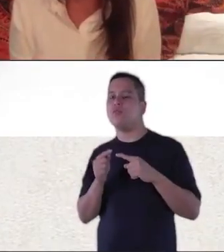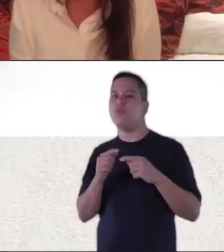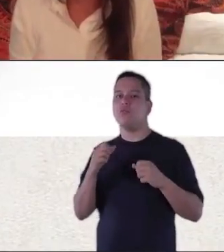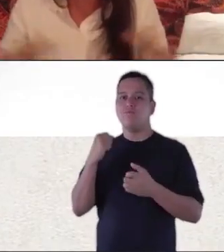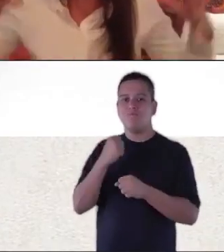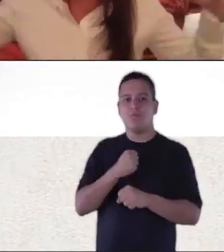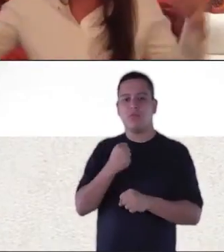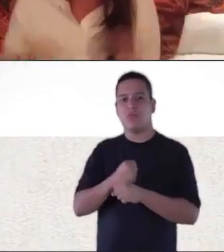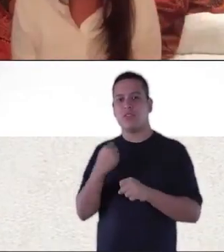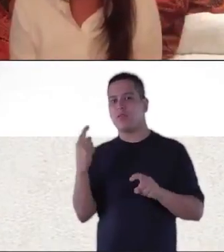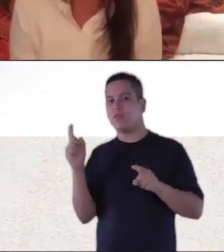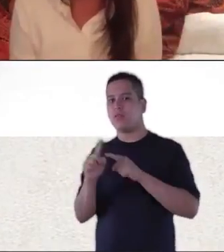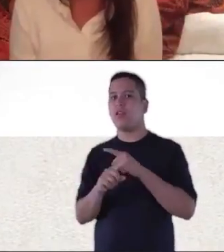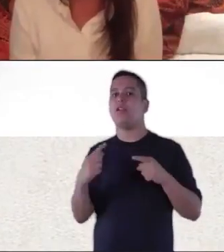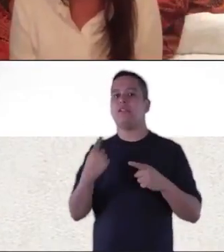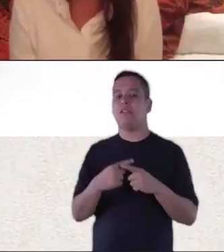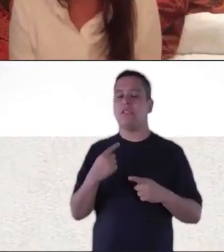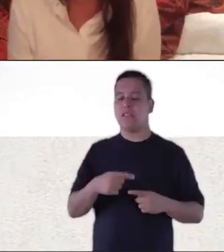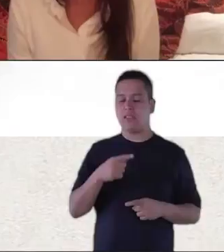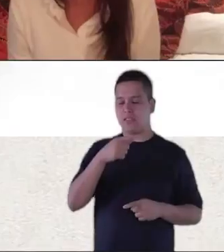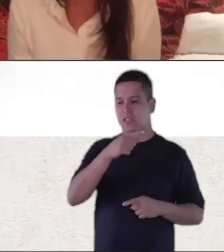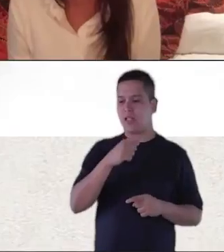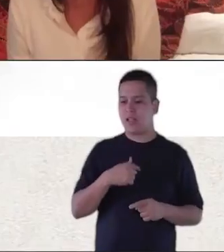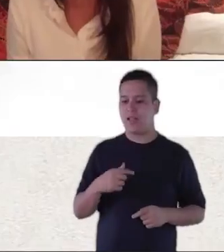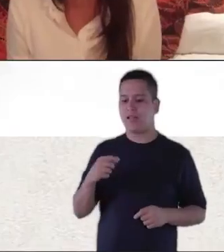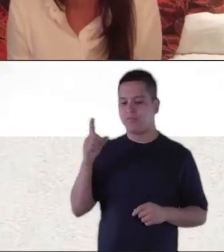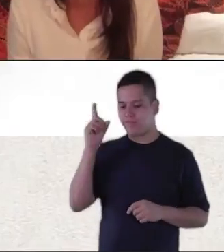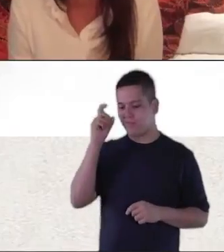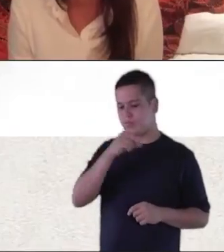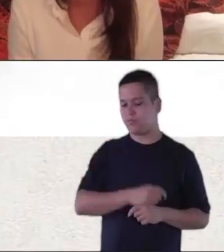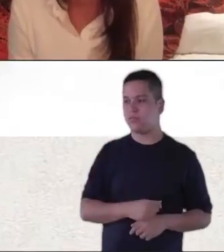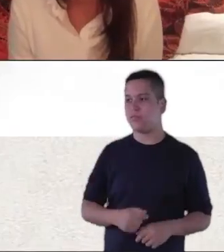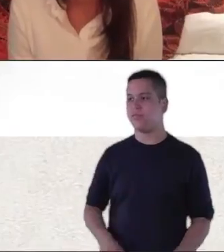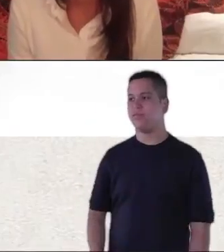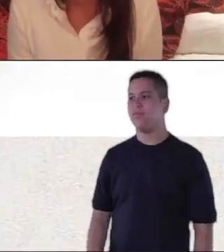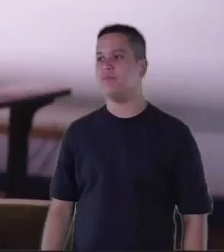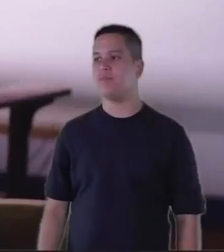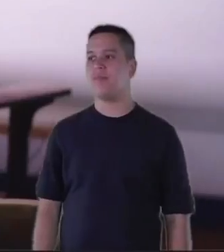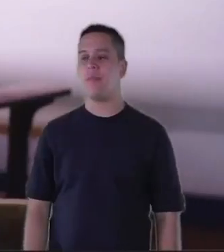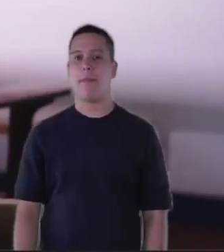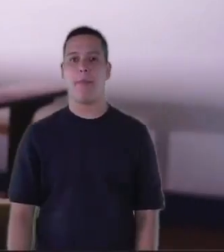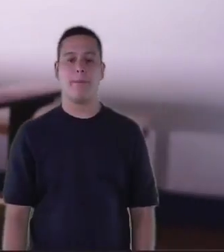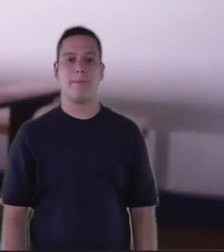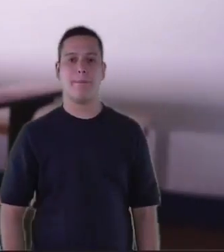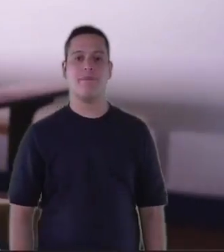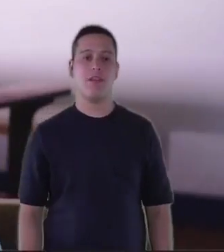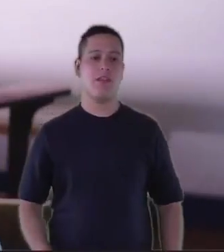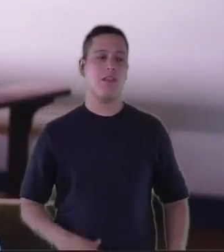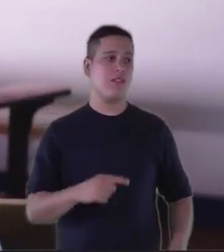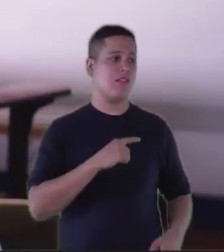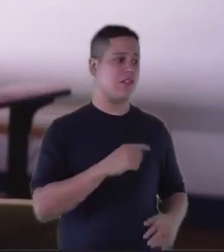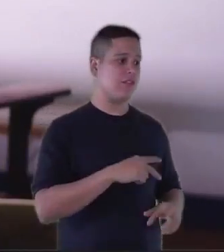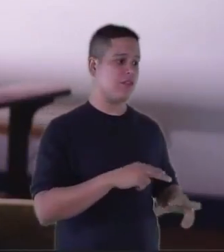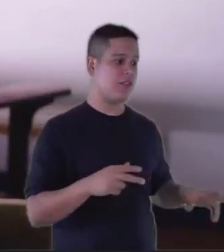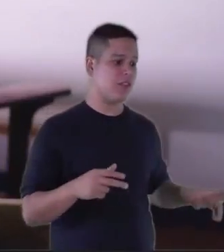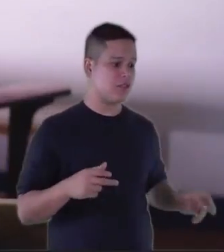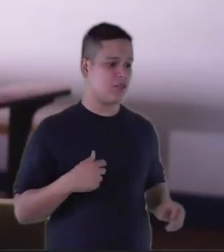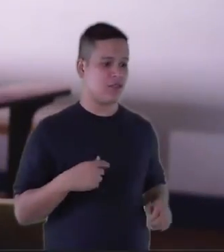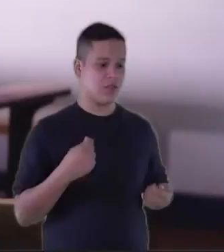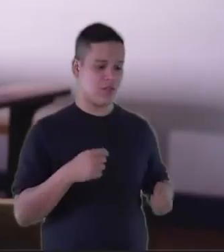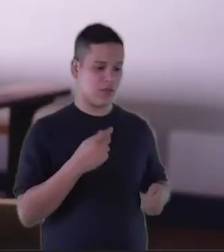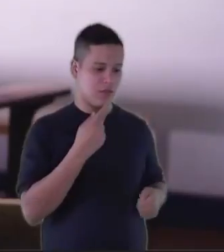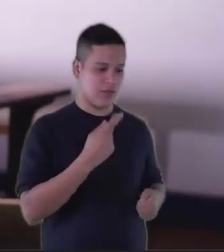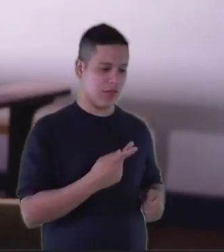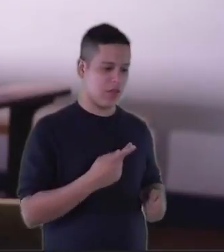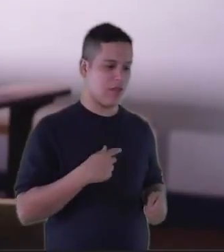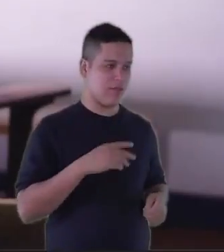porque o monstro é de várias cabeças, assim. Então tem um monte de coisa que eu esqueci que agora eu tenho que falar. Primeiro, vocês ficam aí,